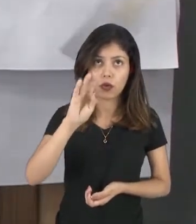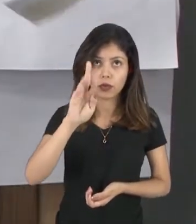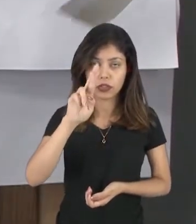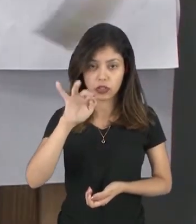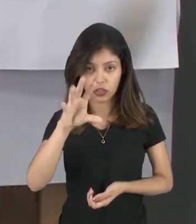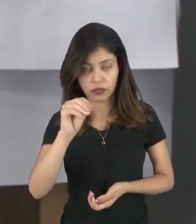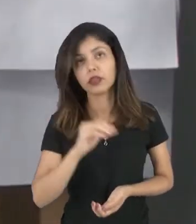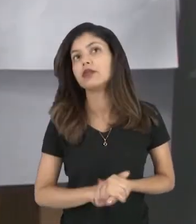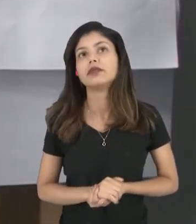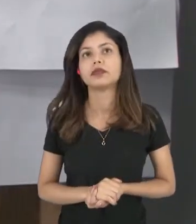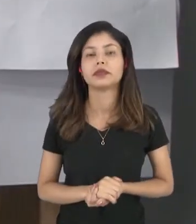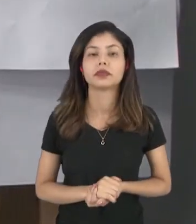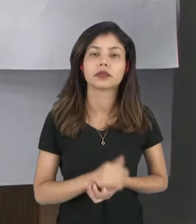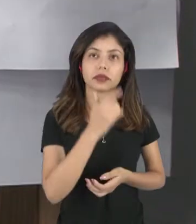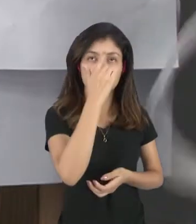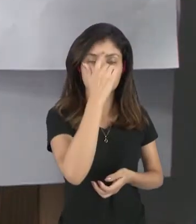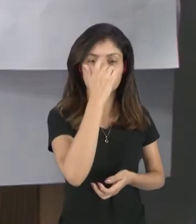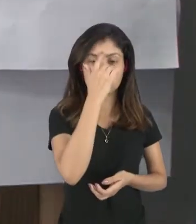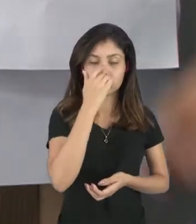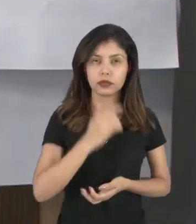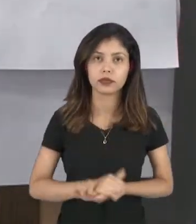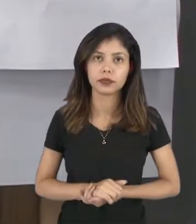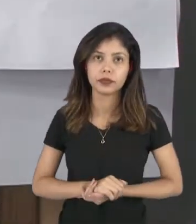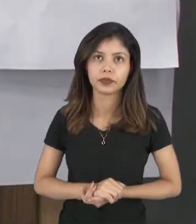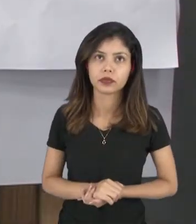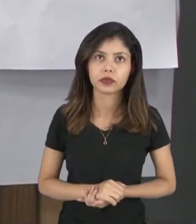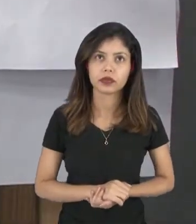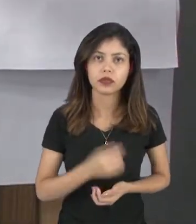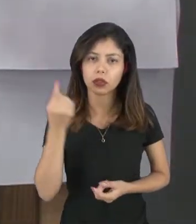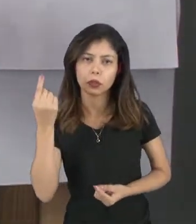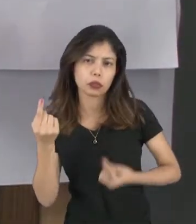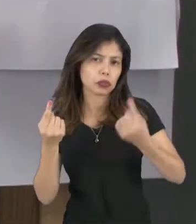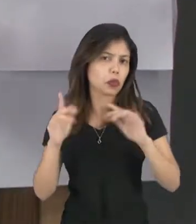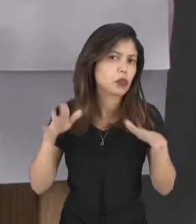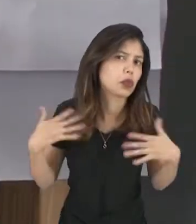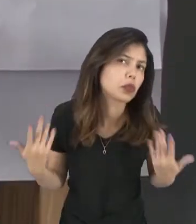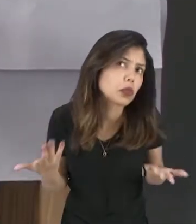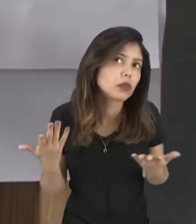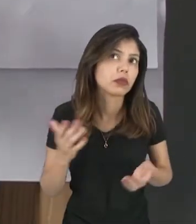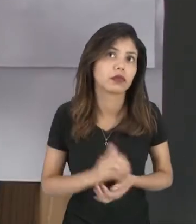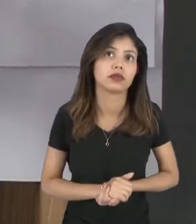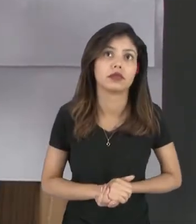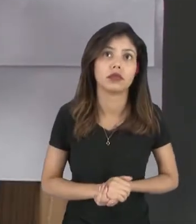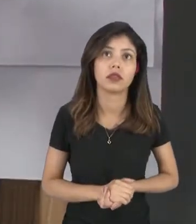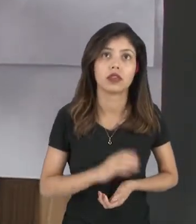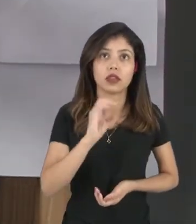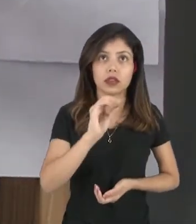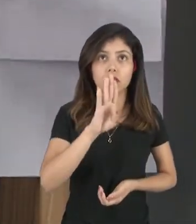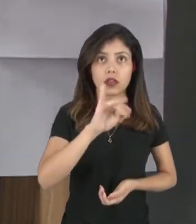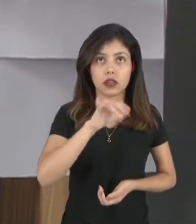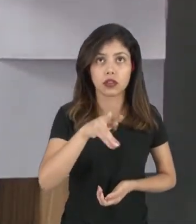Esse título, ele é objetivo ou subjetivo? Ele é